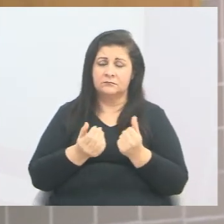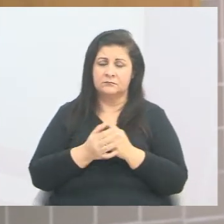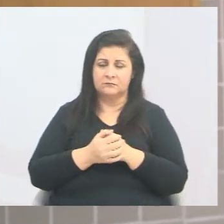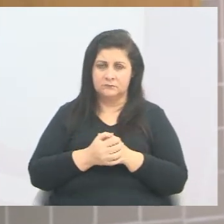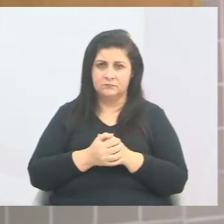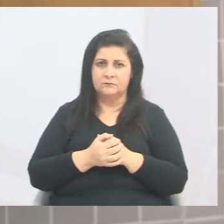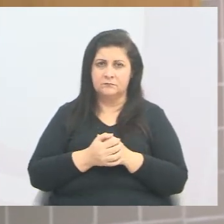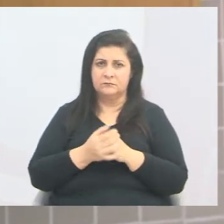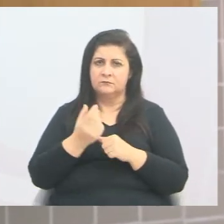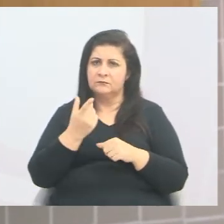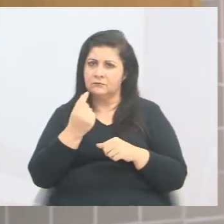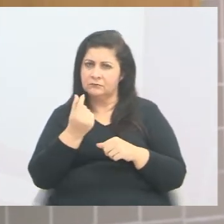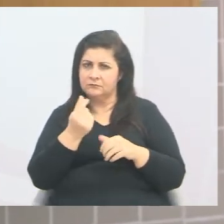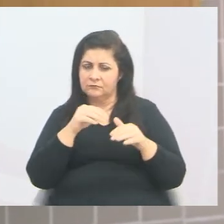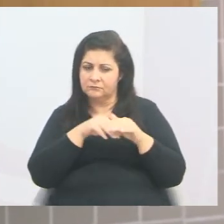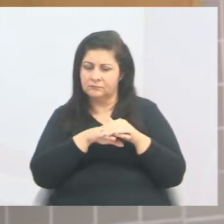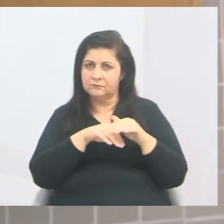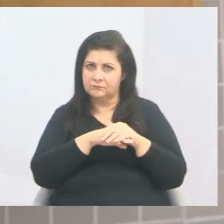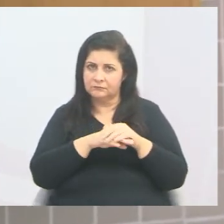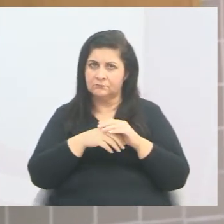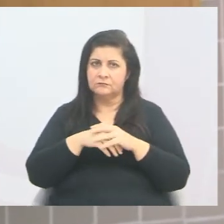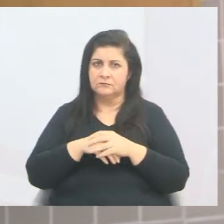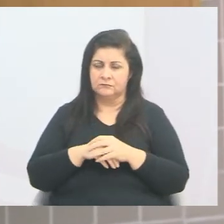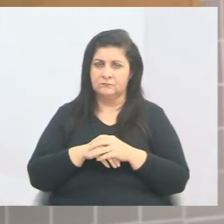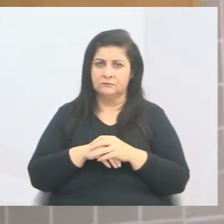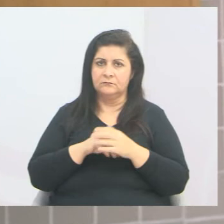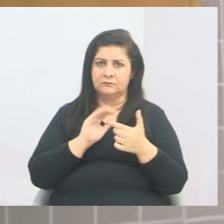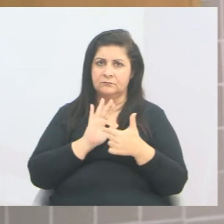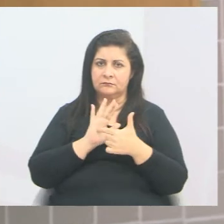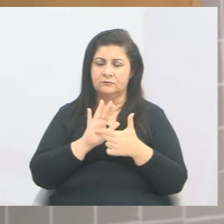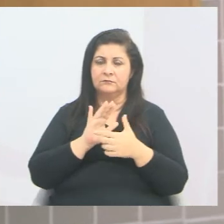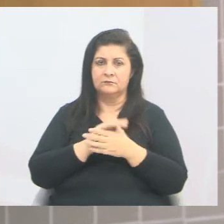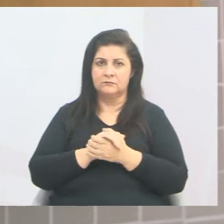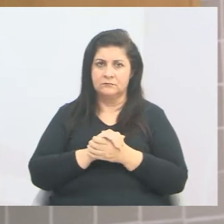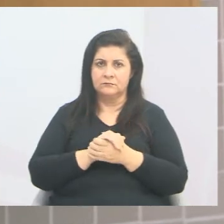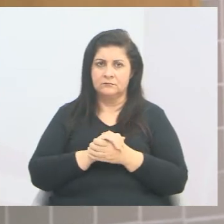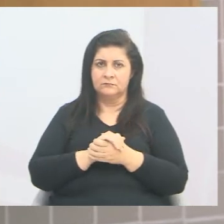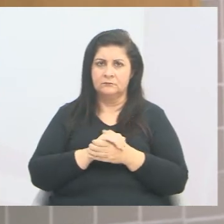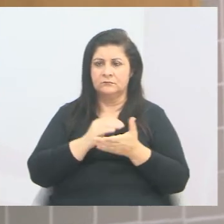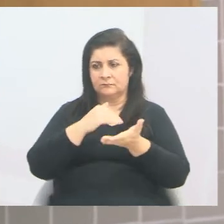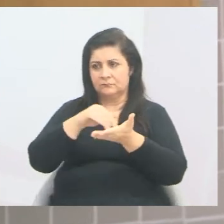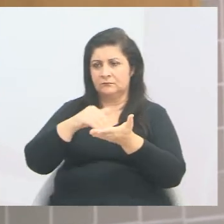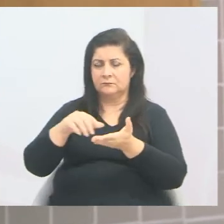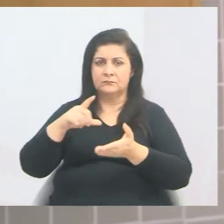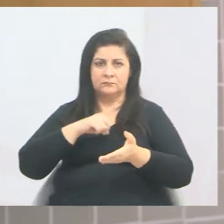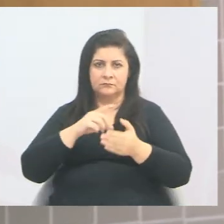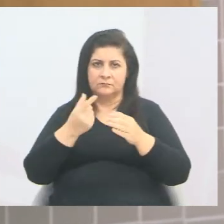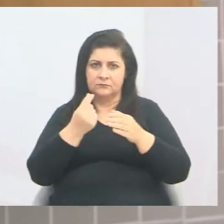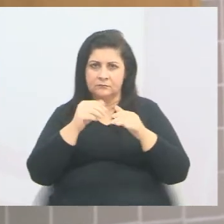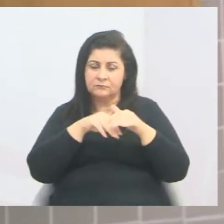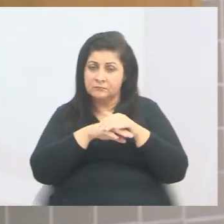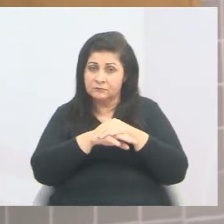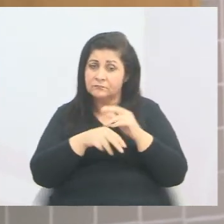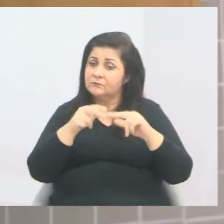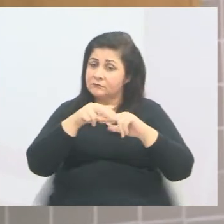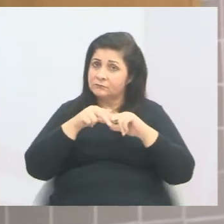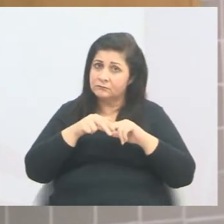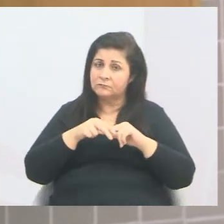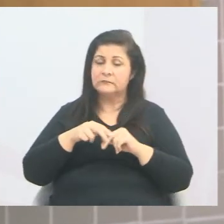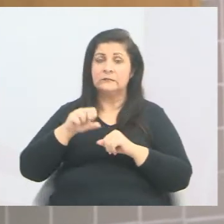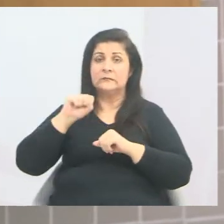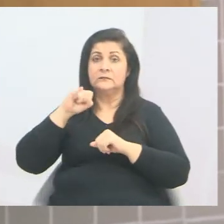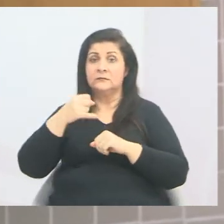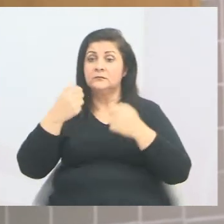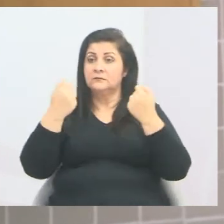essas economias que vocês perceberam dentro da apresentação, né, de algumas secretarias, ela é para essas condições mesmo, para que